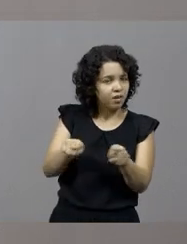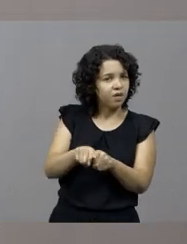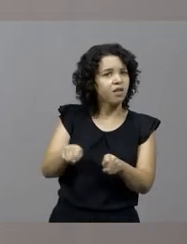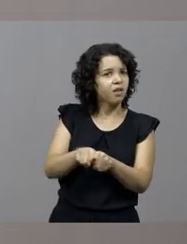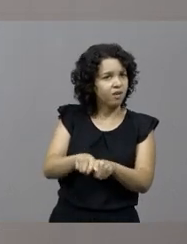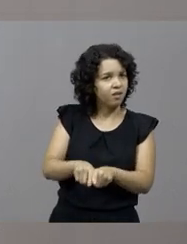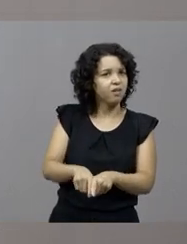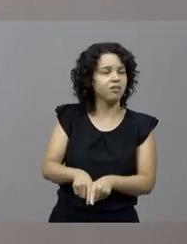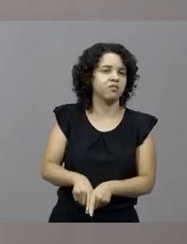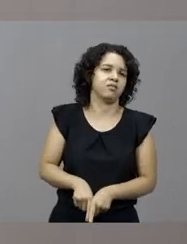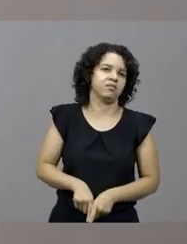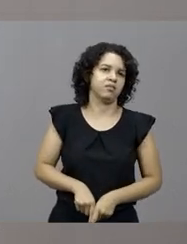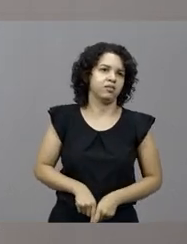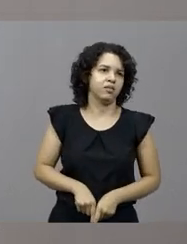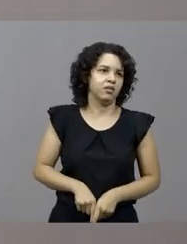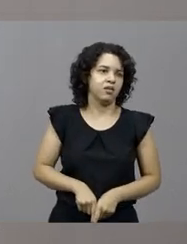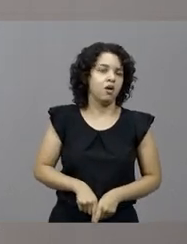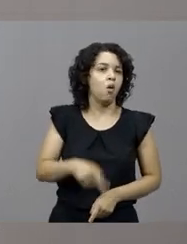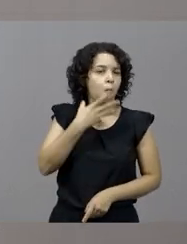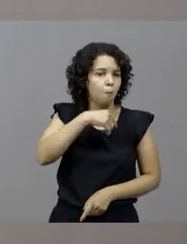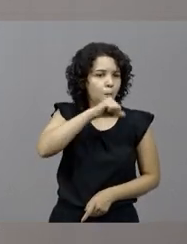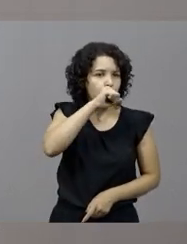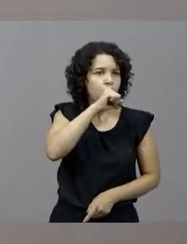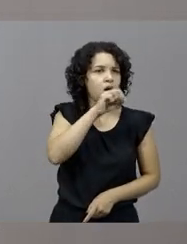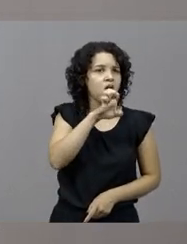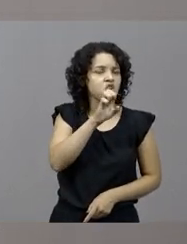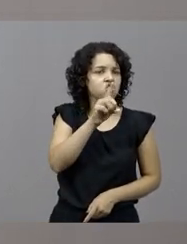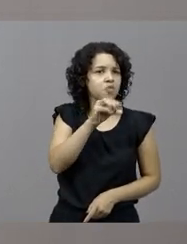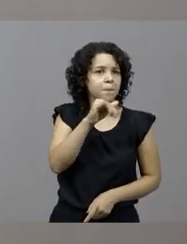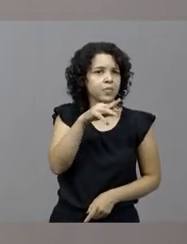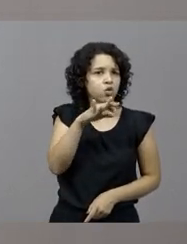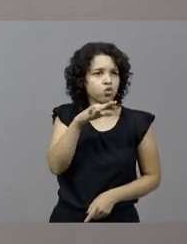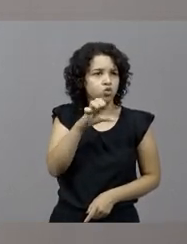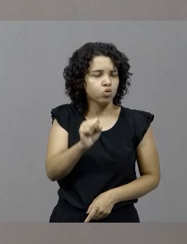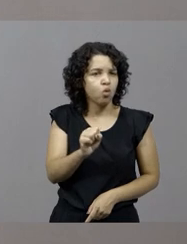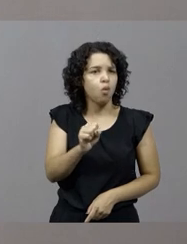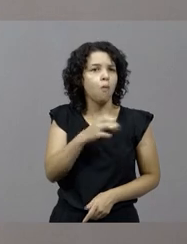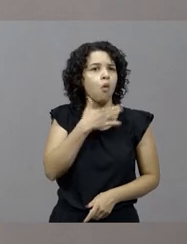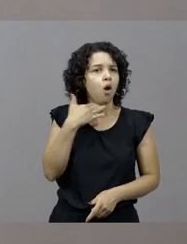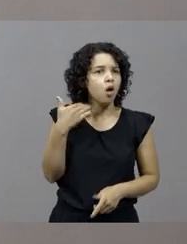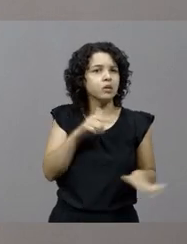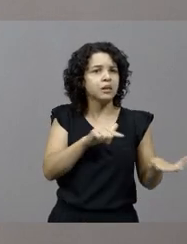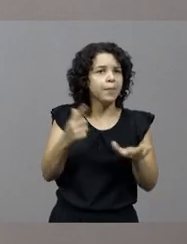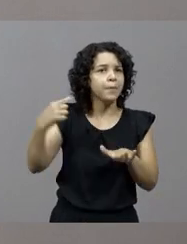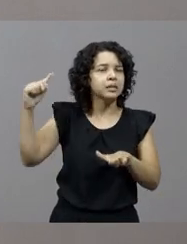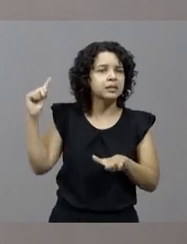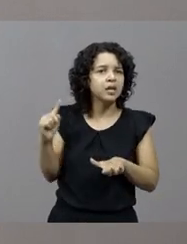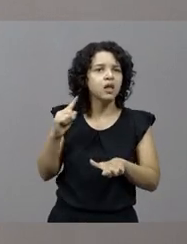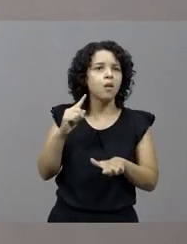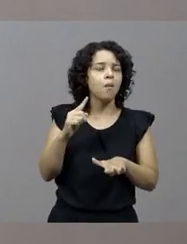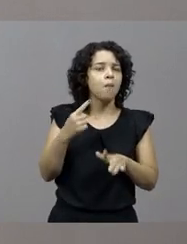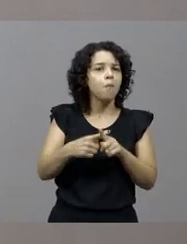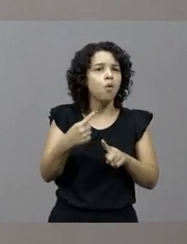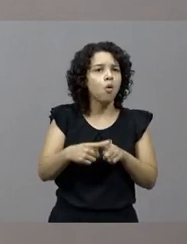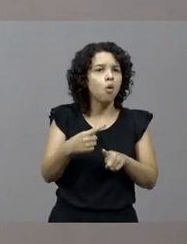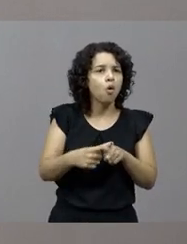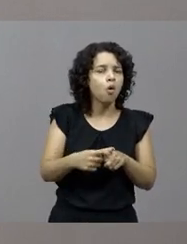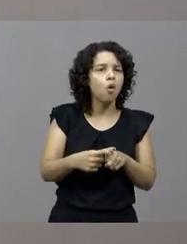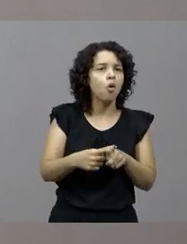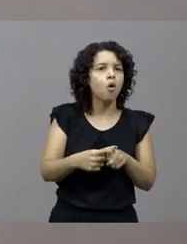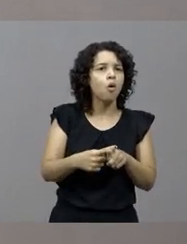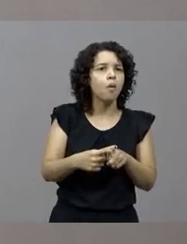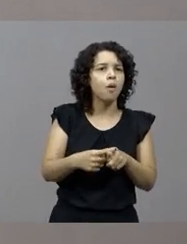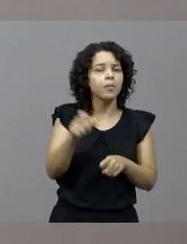O pai do Edmilson Portes, meu amigo, morreu semana passada porque alguém que estava usando uma tornozeleira eletrônica na